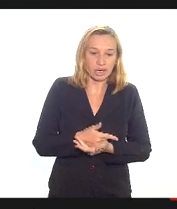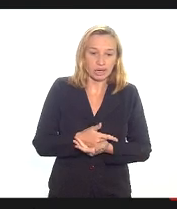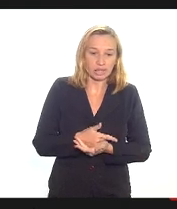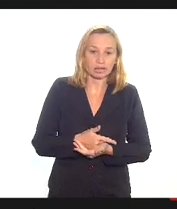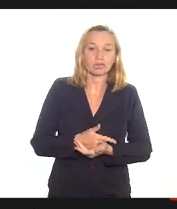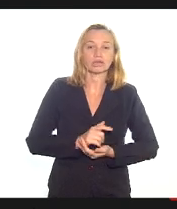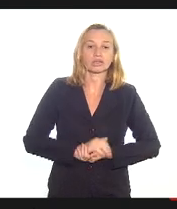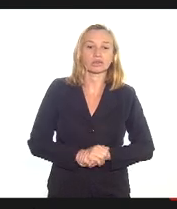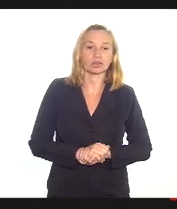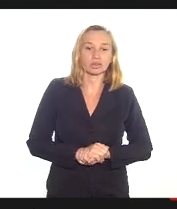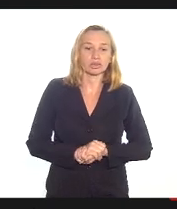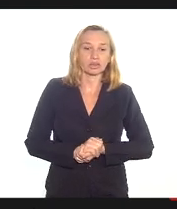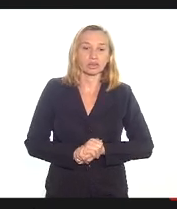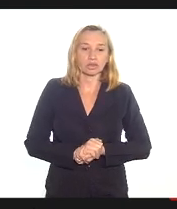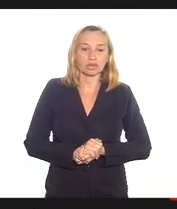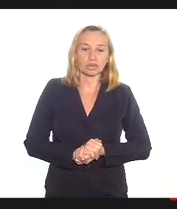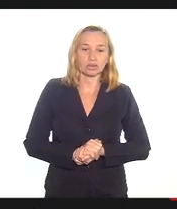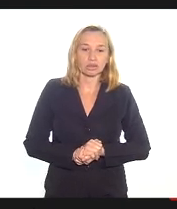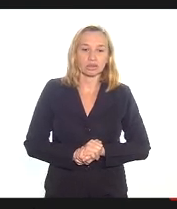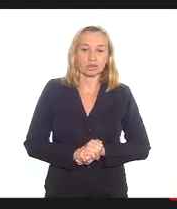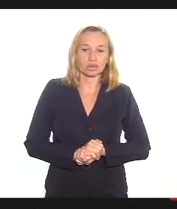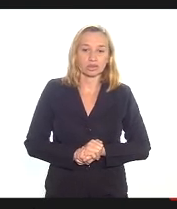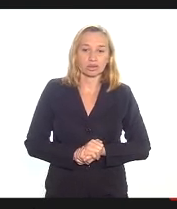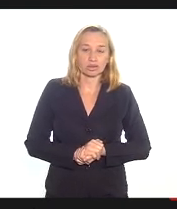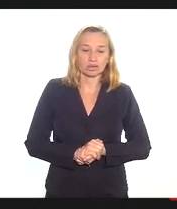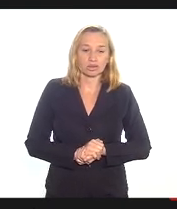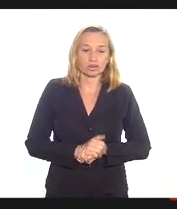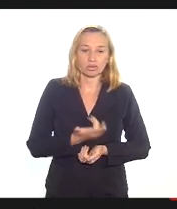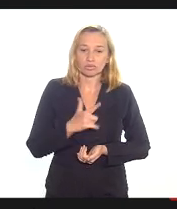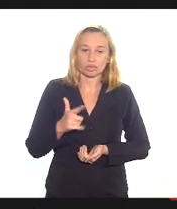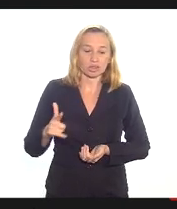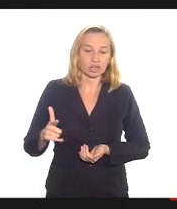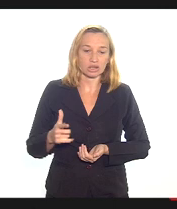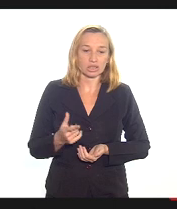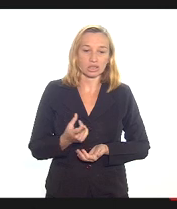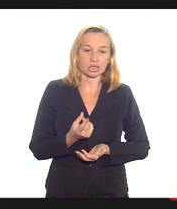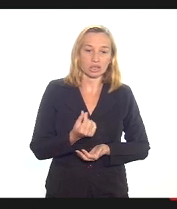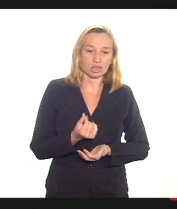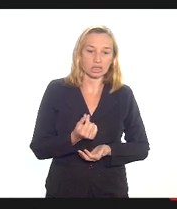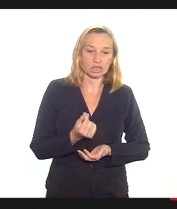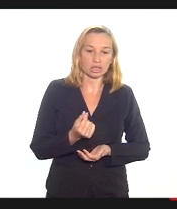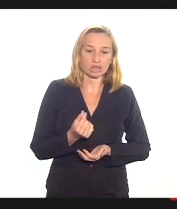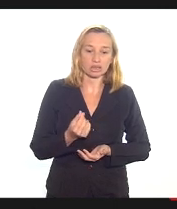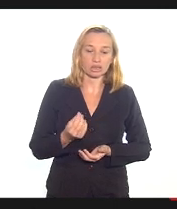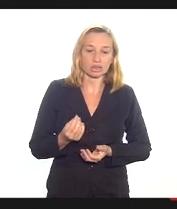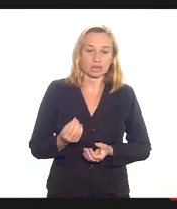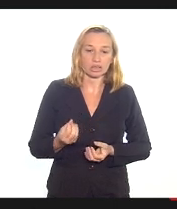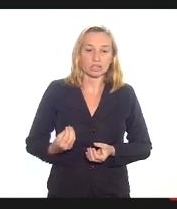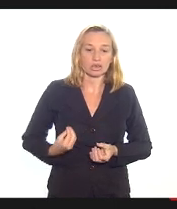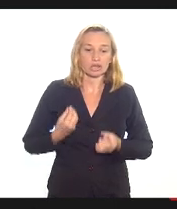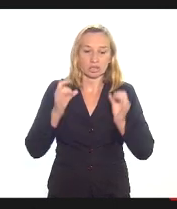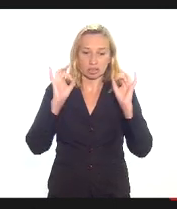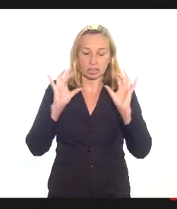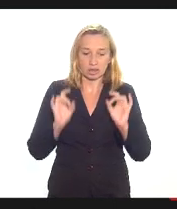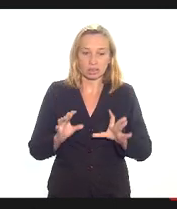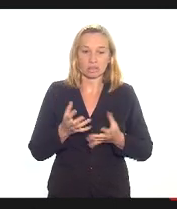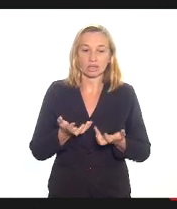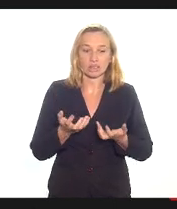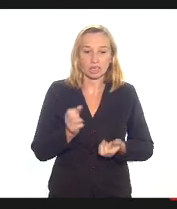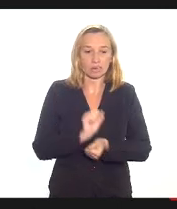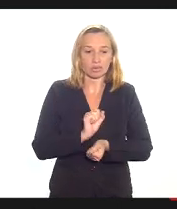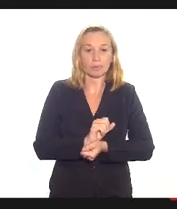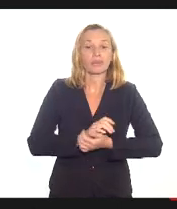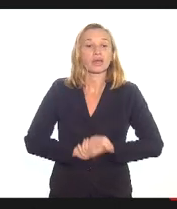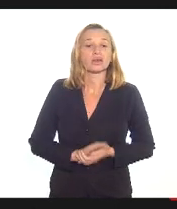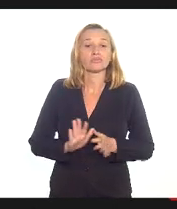ficar sem nenhuma receita da participação especial que ele estava contando com isso.